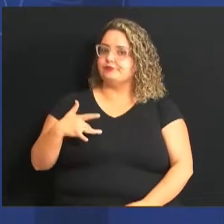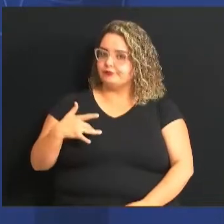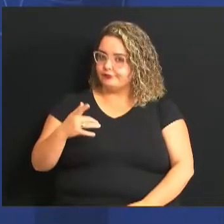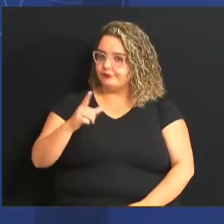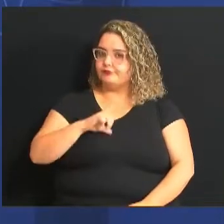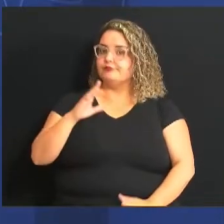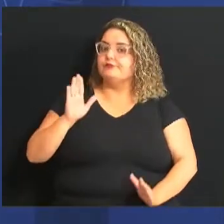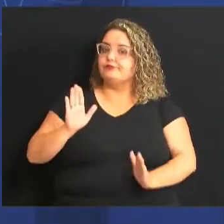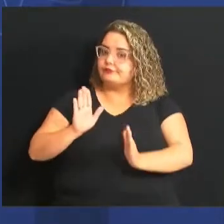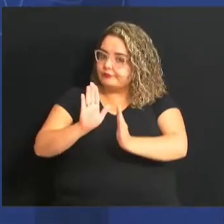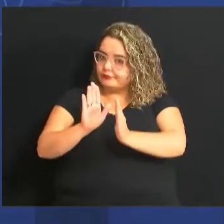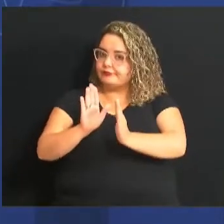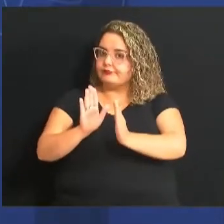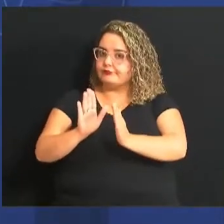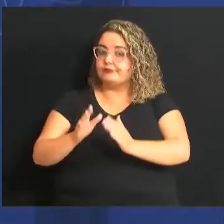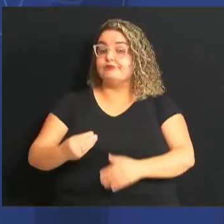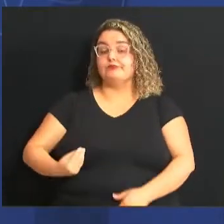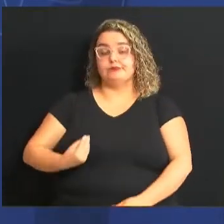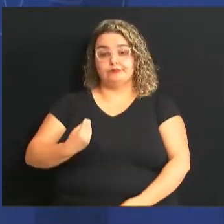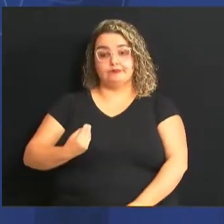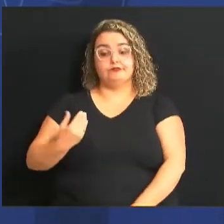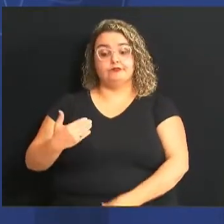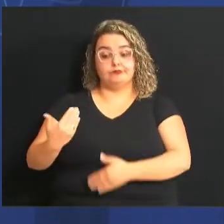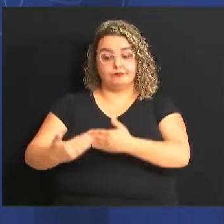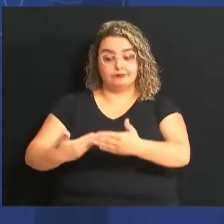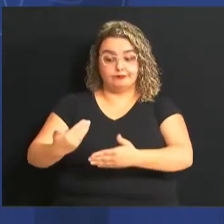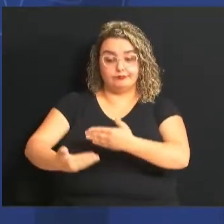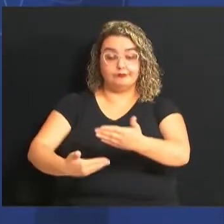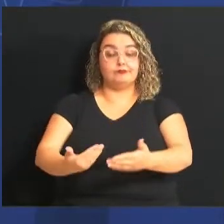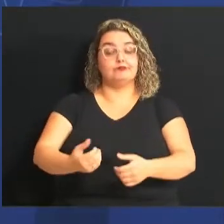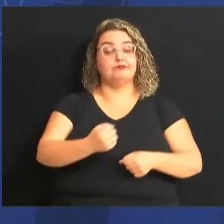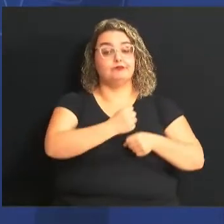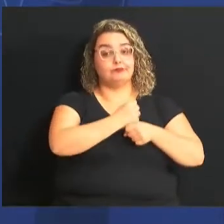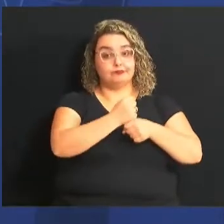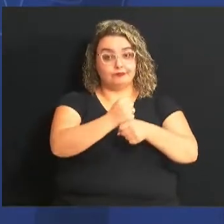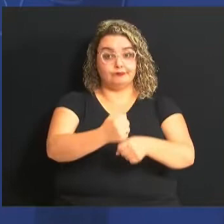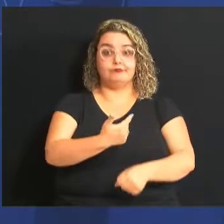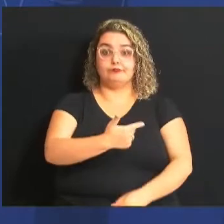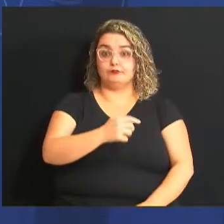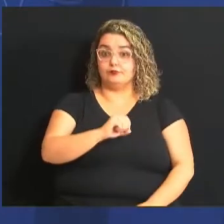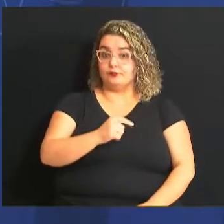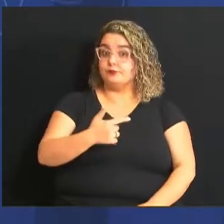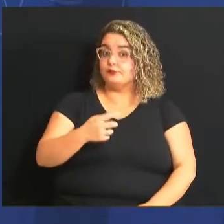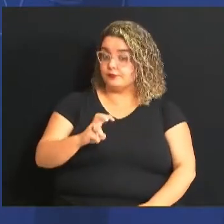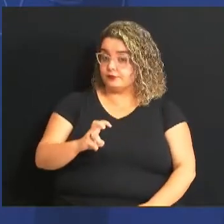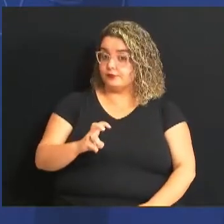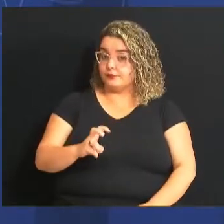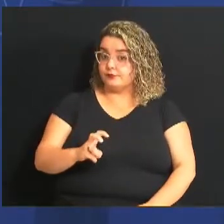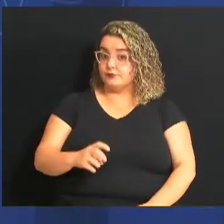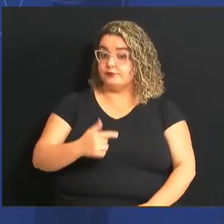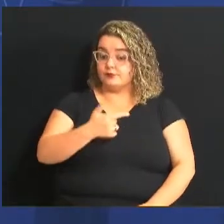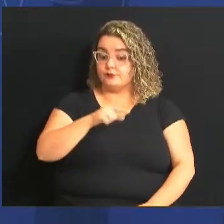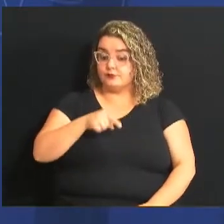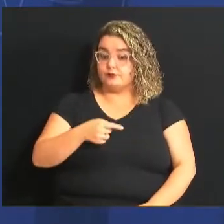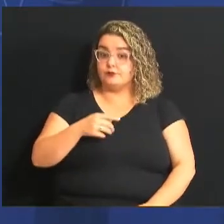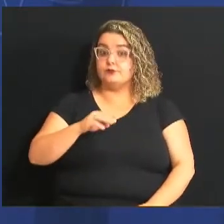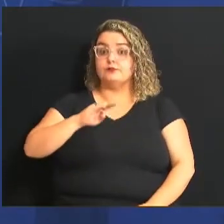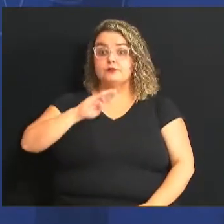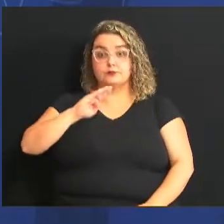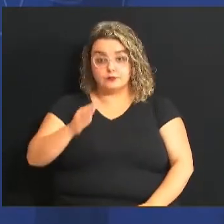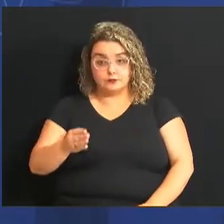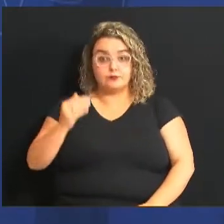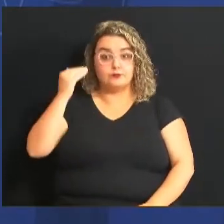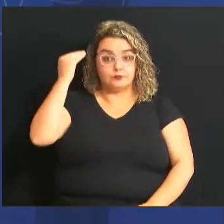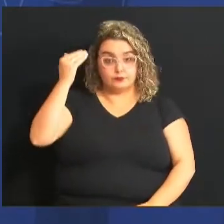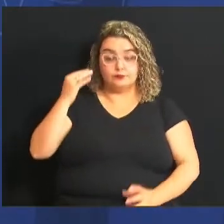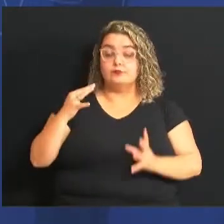enfrentar aí ao longo dos próximos anos. Em 2025, a estimativa é de que 2,1 bilhões de adultos ao